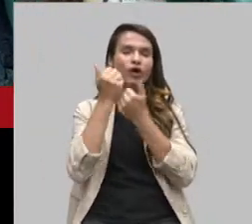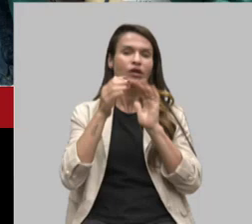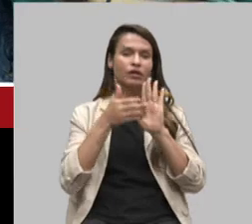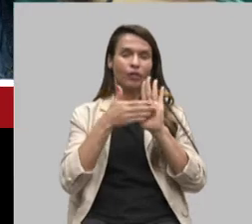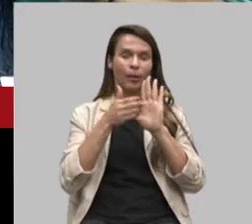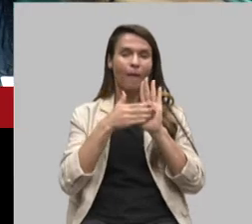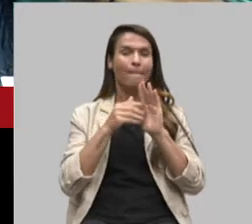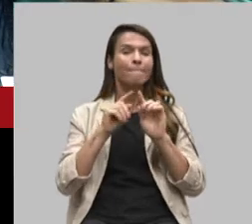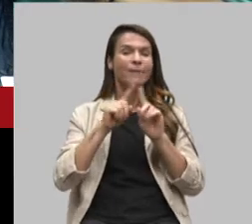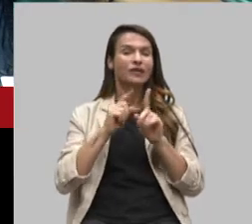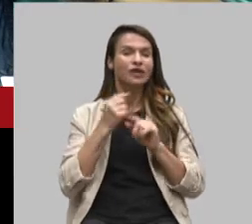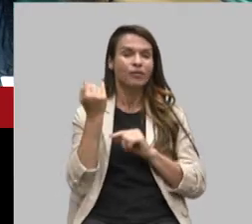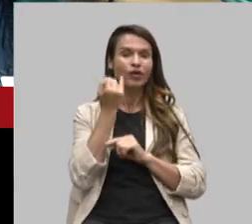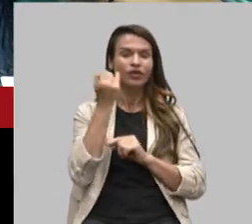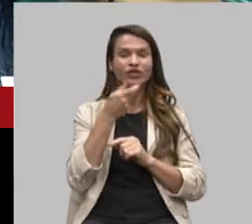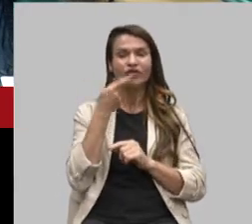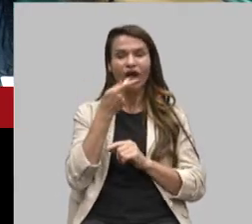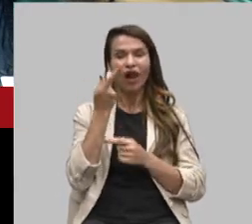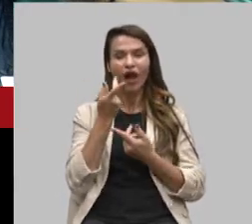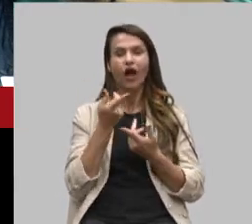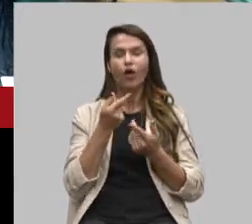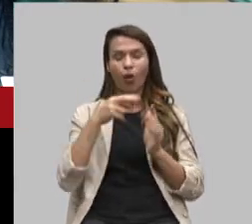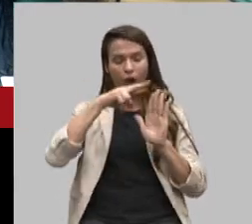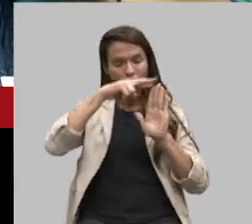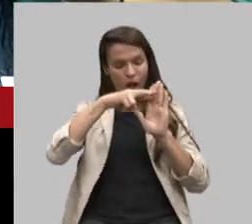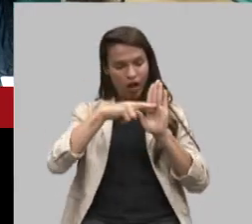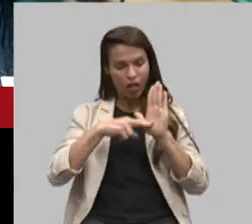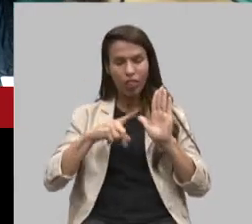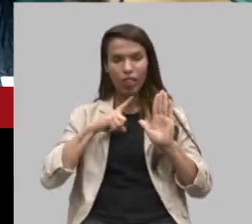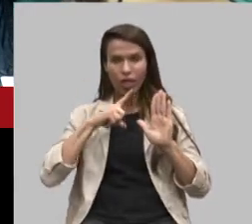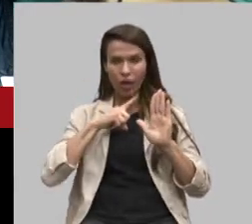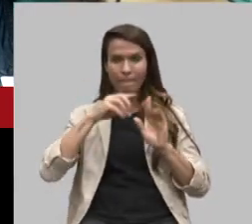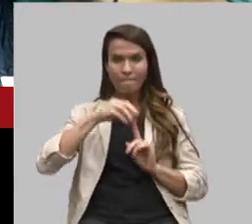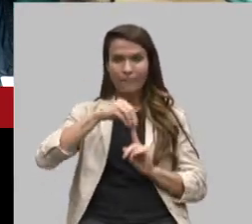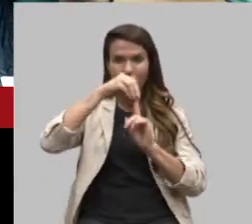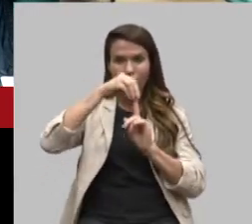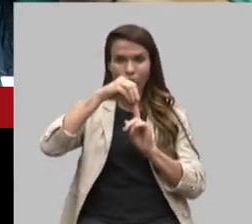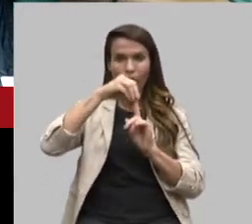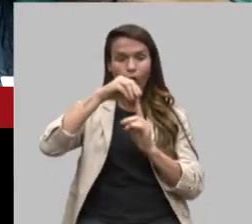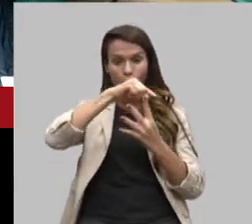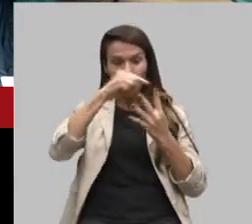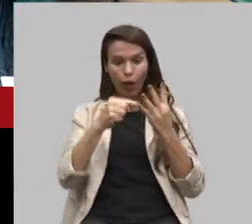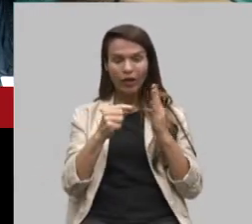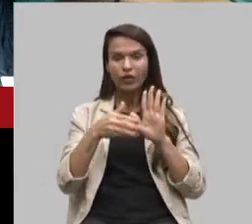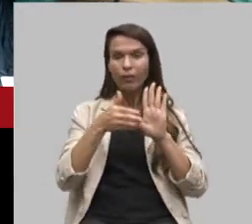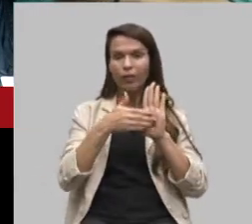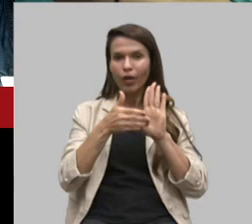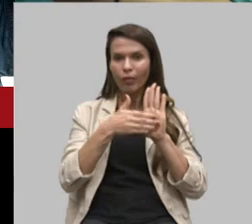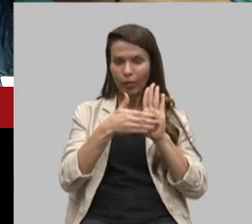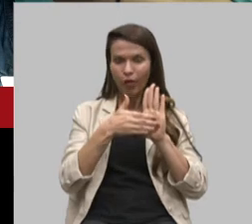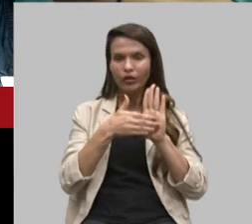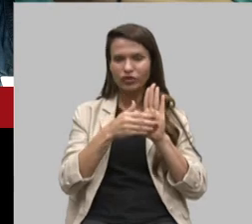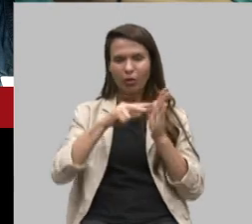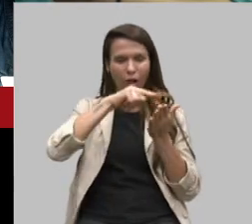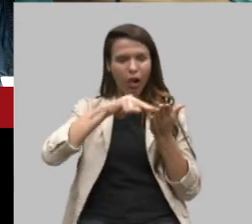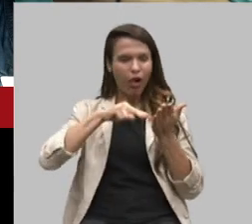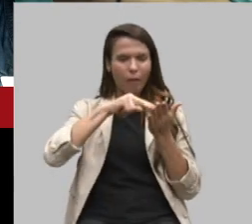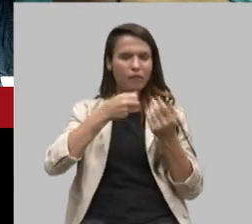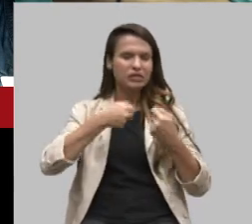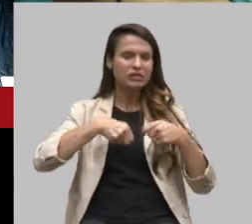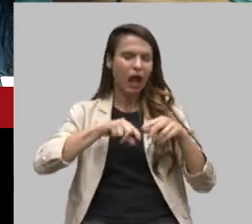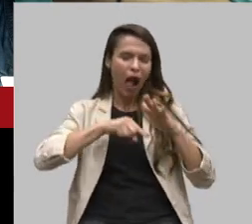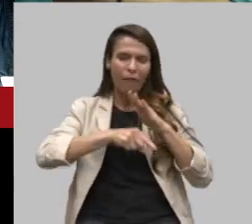frisar o regulamento que a gente tem se a gente tem que priorizar quatro propostas dando uma lida não precisa ser uma lida muito